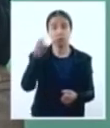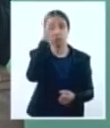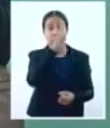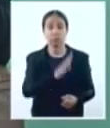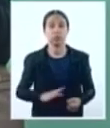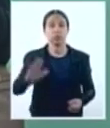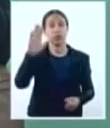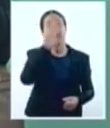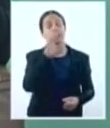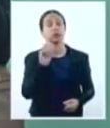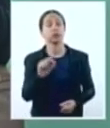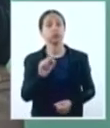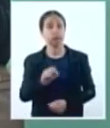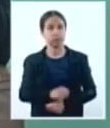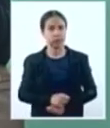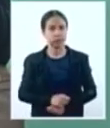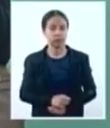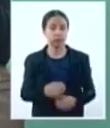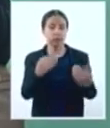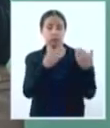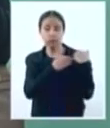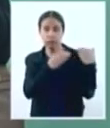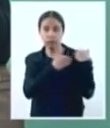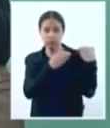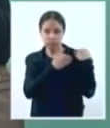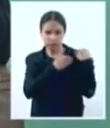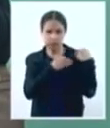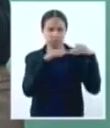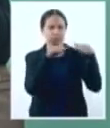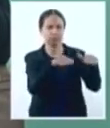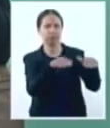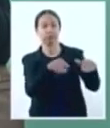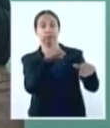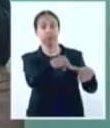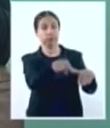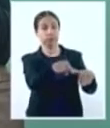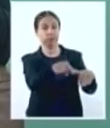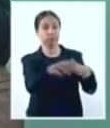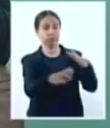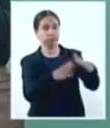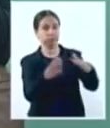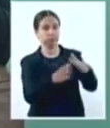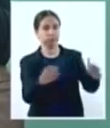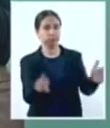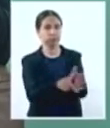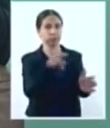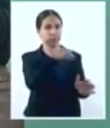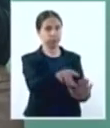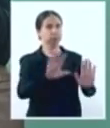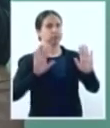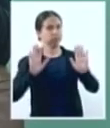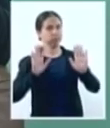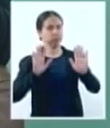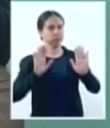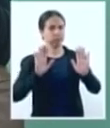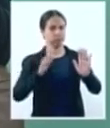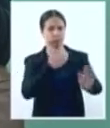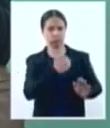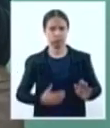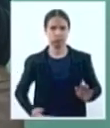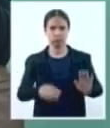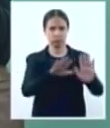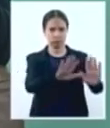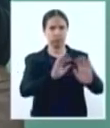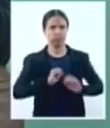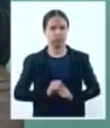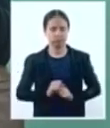abriu mão de parte de suas responsabilidades e terceirizou isso, literalmente, para o terceiro setor. E aí você passa a ter, dentro dessa perspectiva, uma